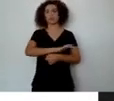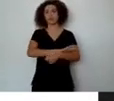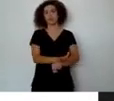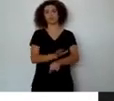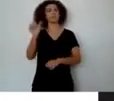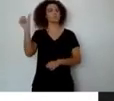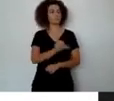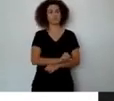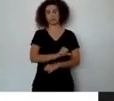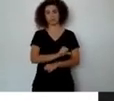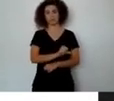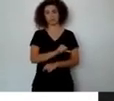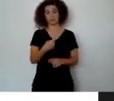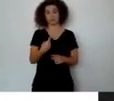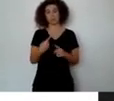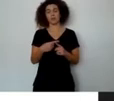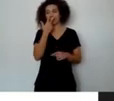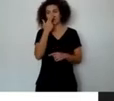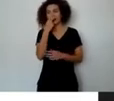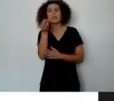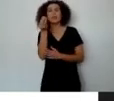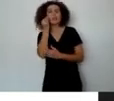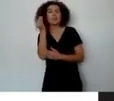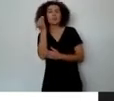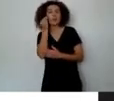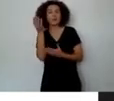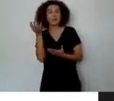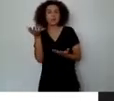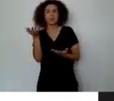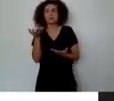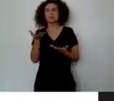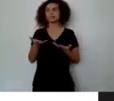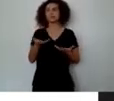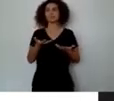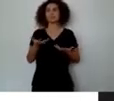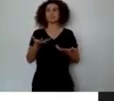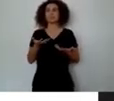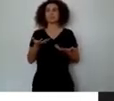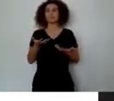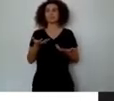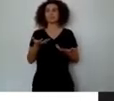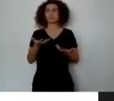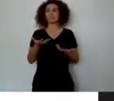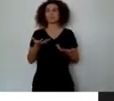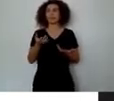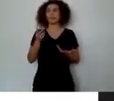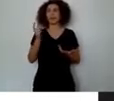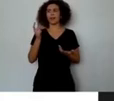porque na tentativa de tornar o nosso discurso, de ridicularizar o